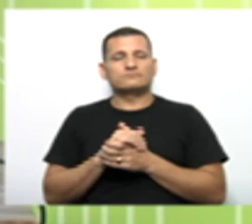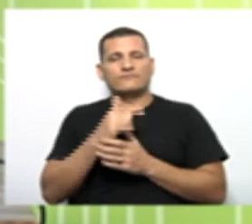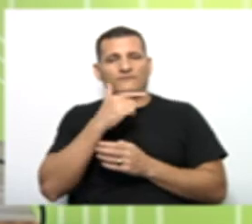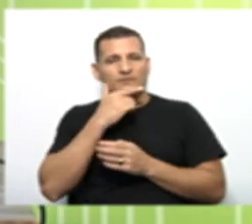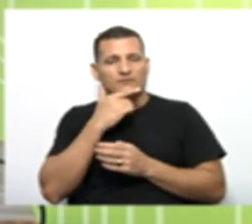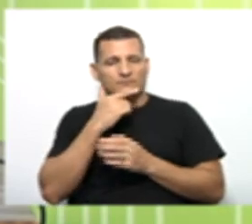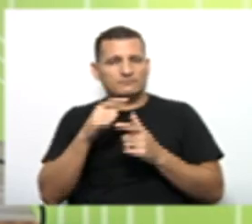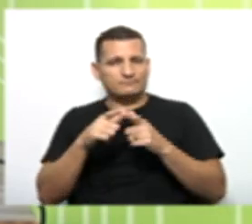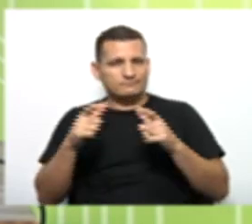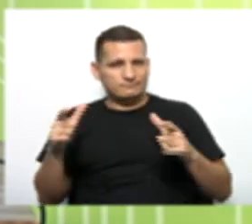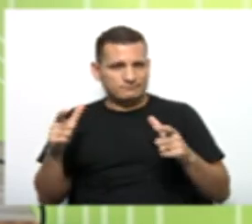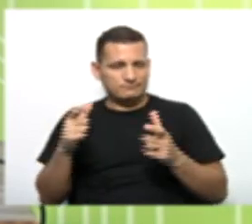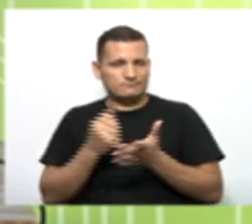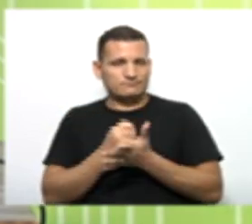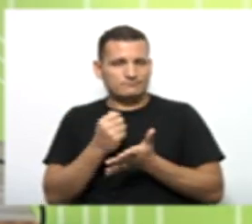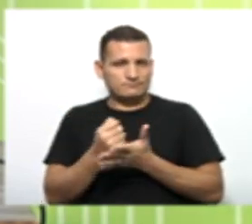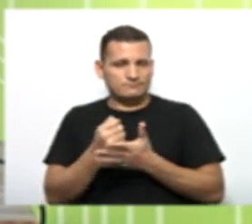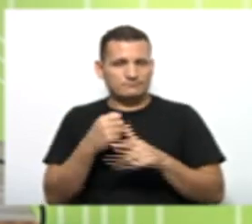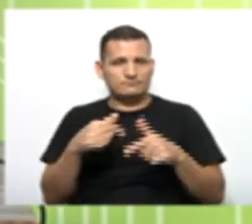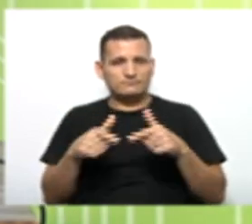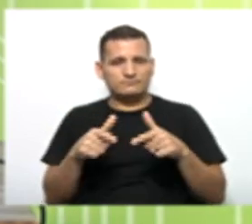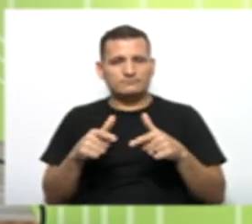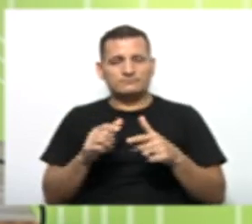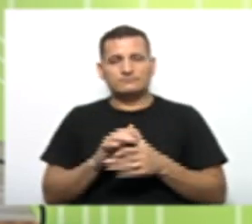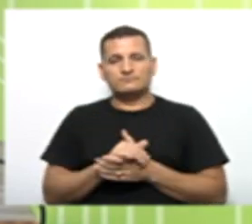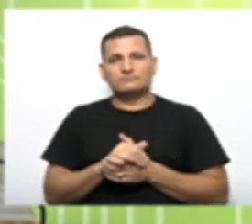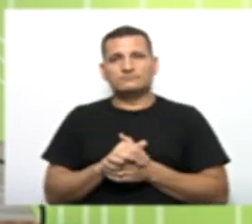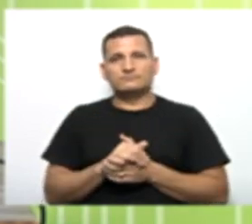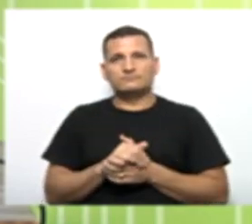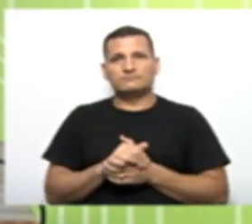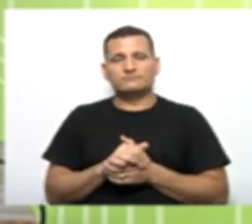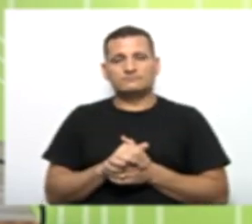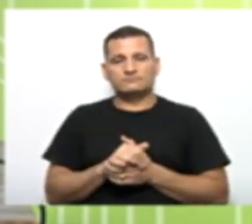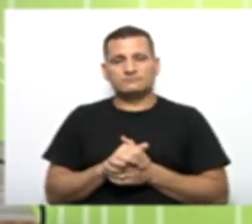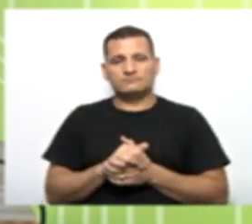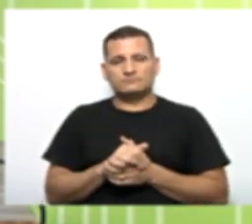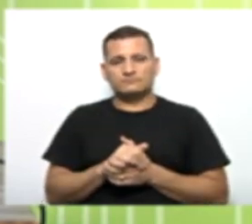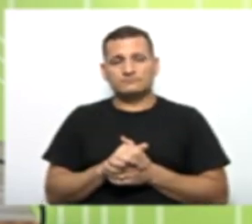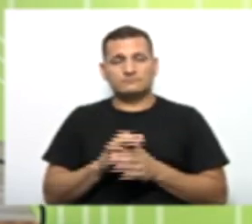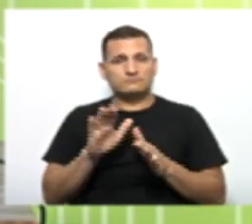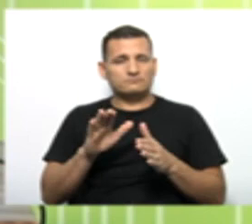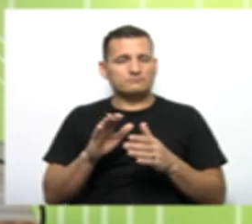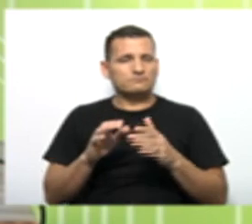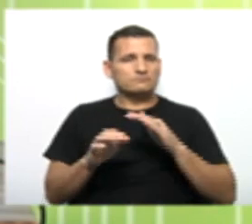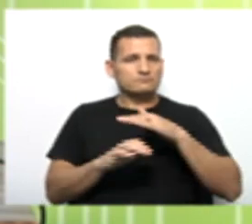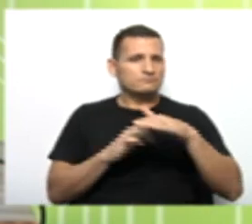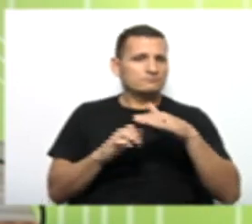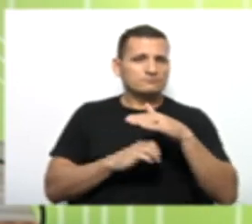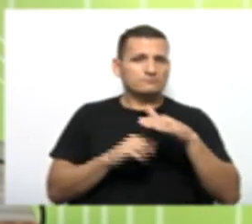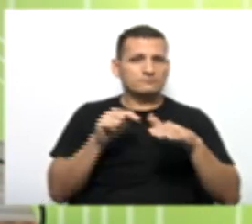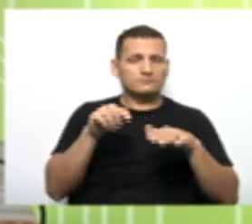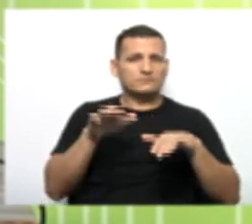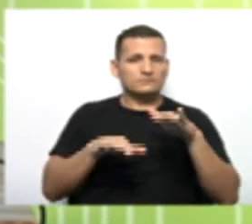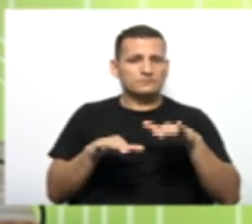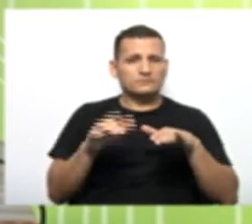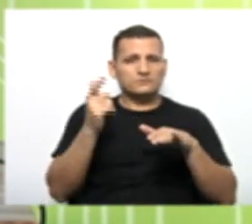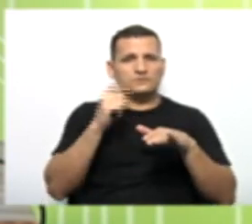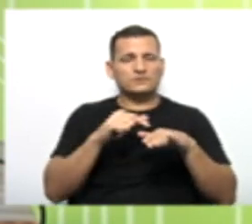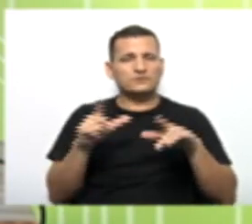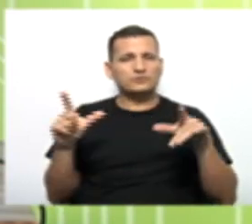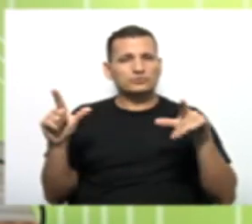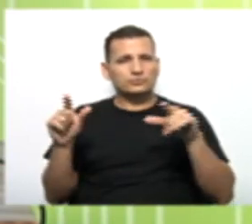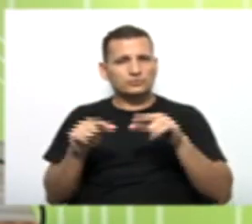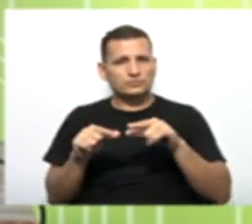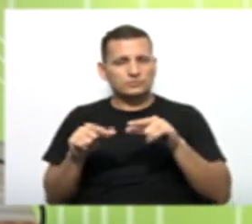positivas. Embora tenhamos casos de que a empresa consiga reduzir a poluição, aumentando